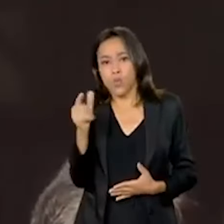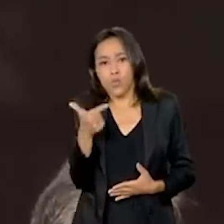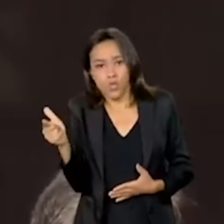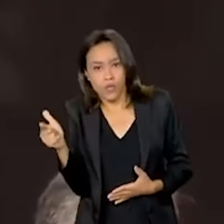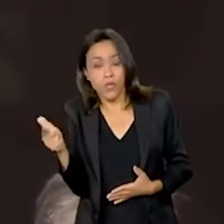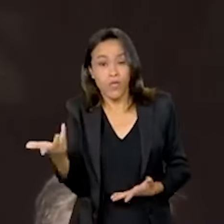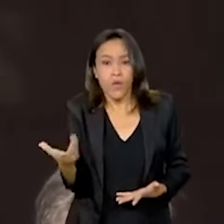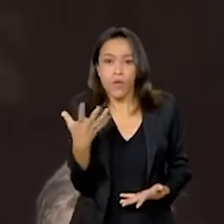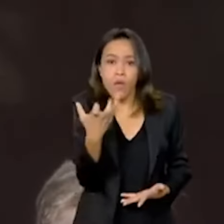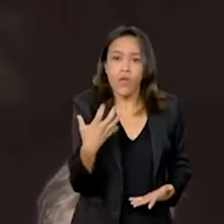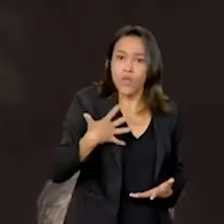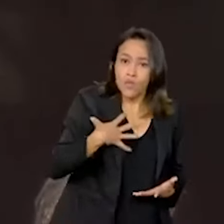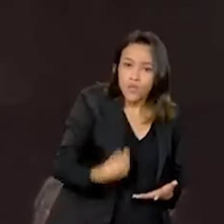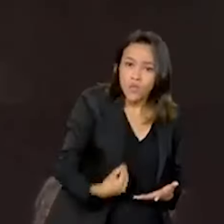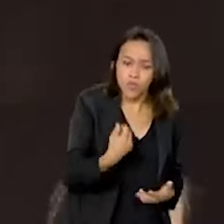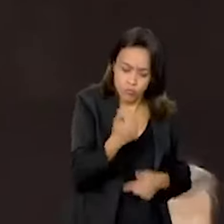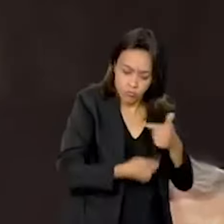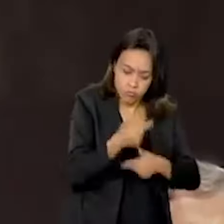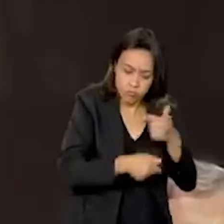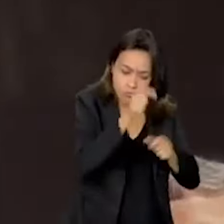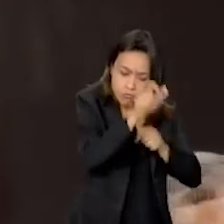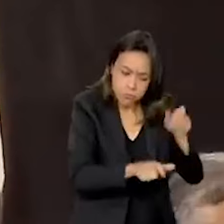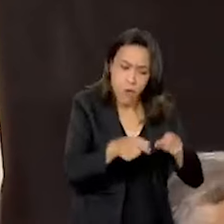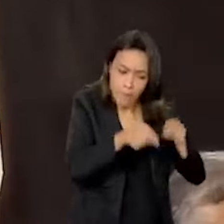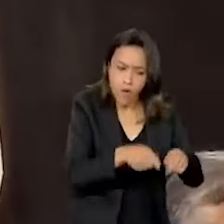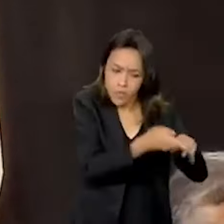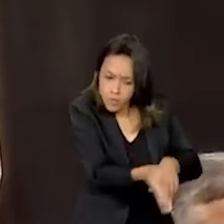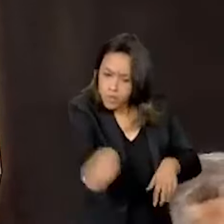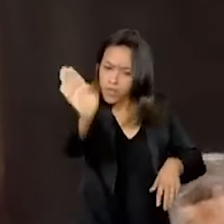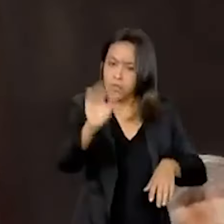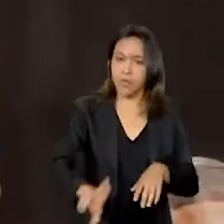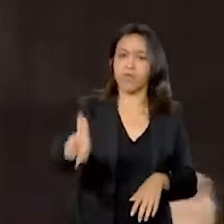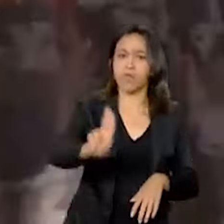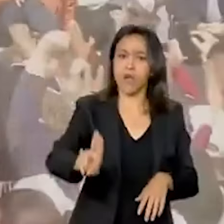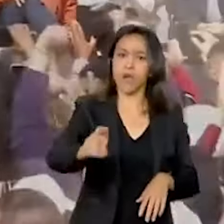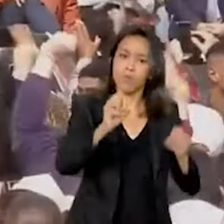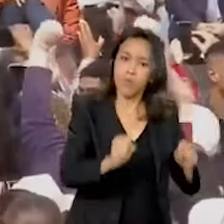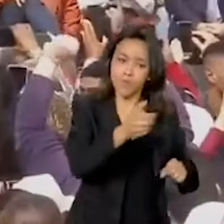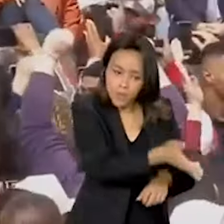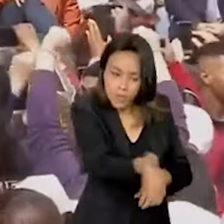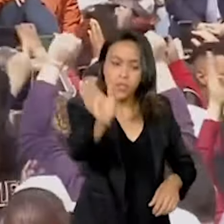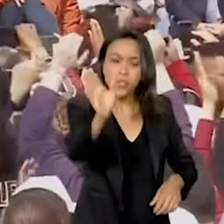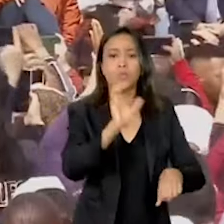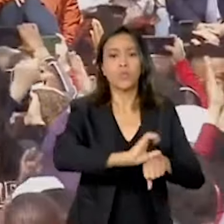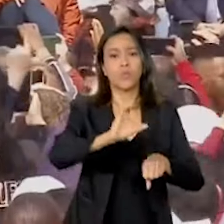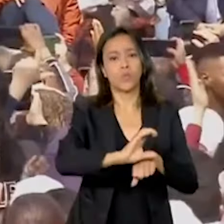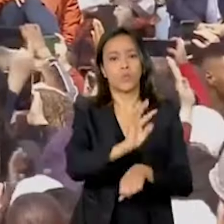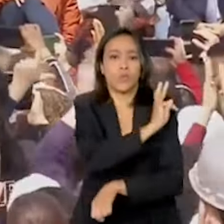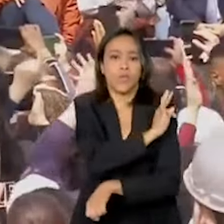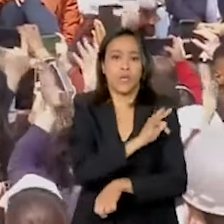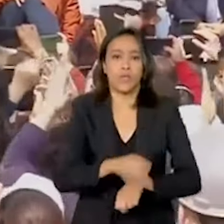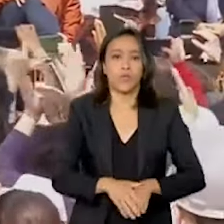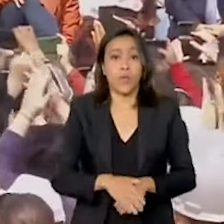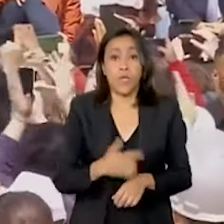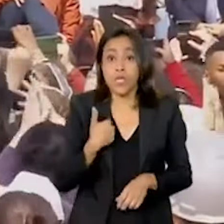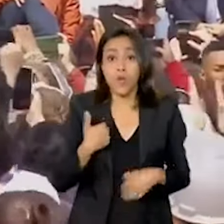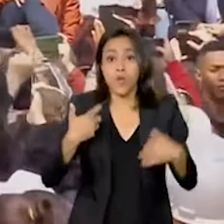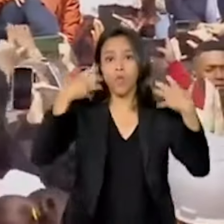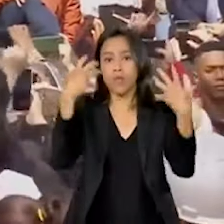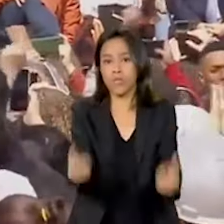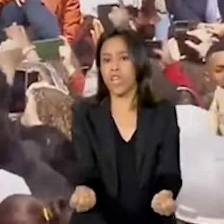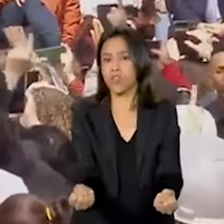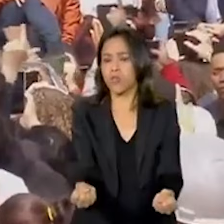filho do trabalhador possa fazer uma universidade, possa fazer um curso técnico. E não admito que